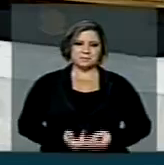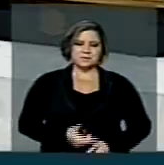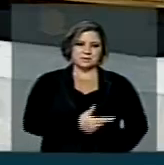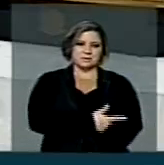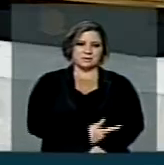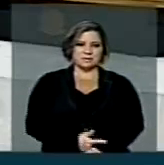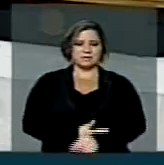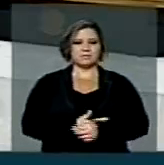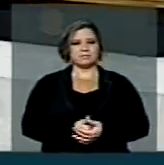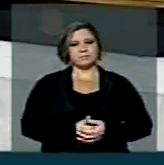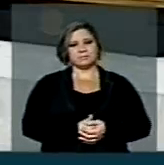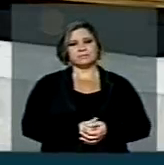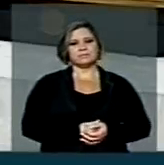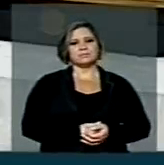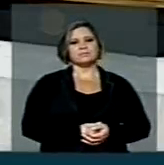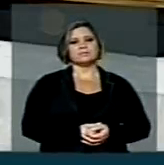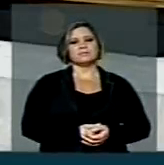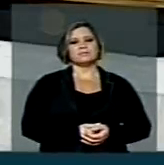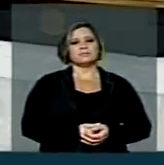Beleza.